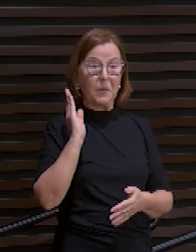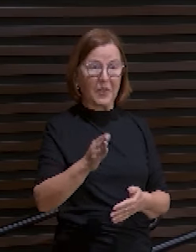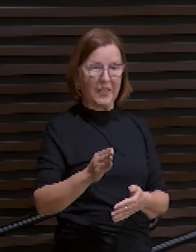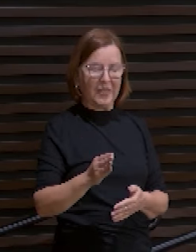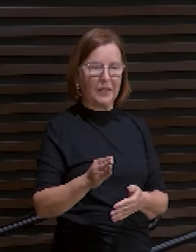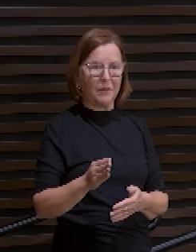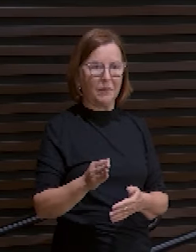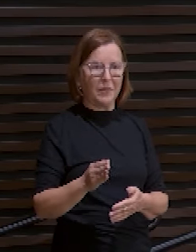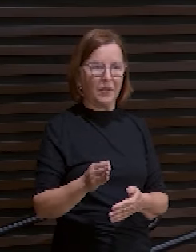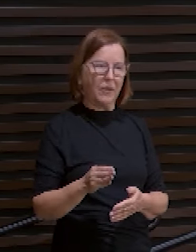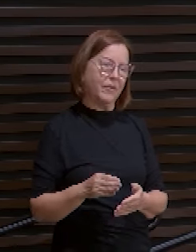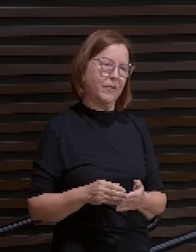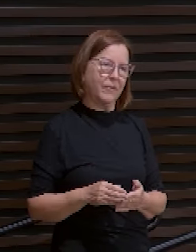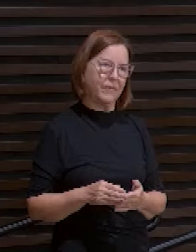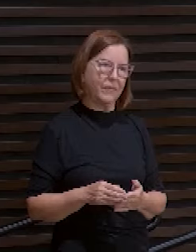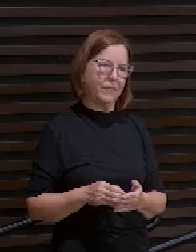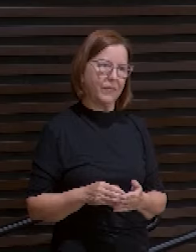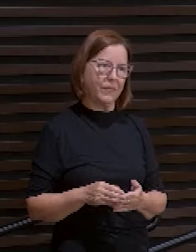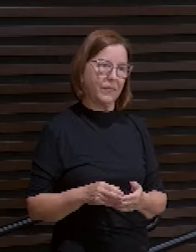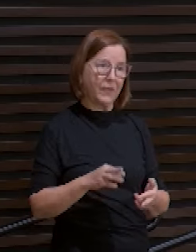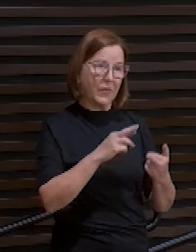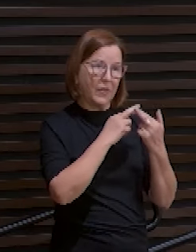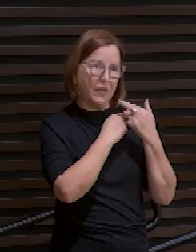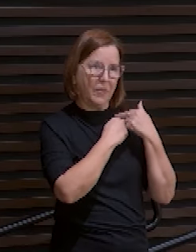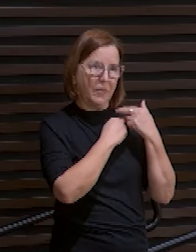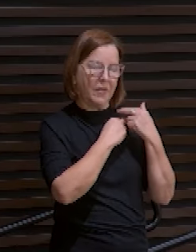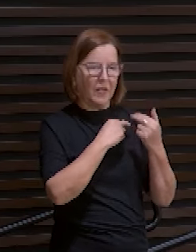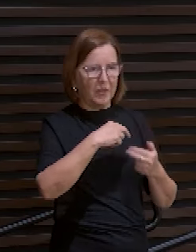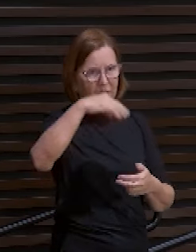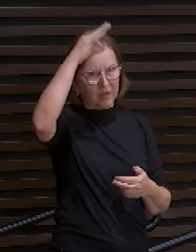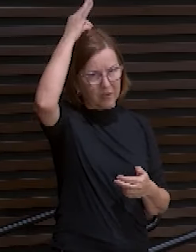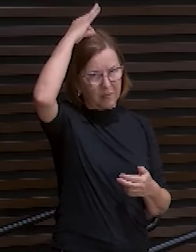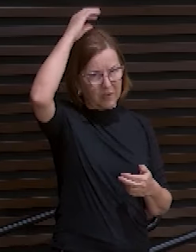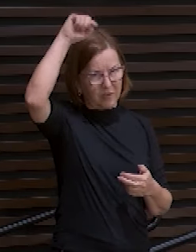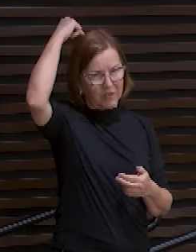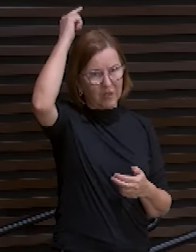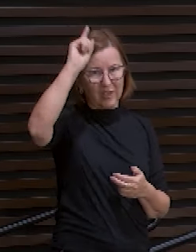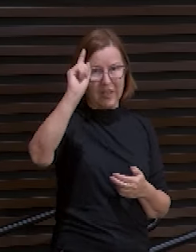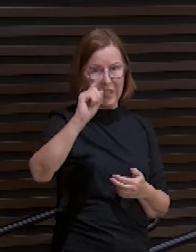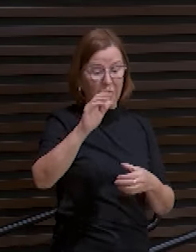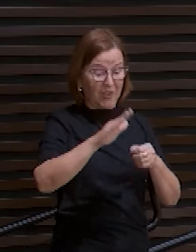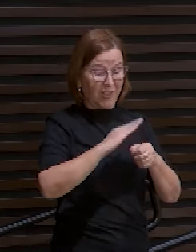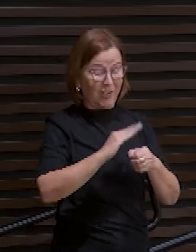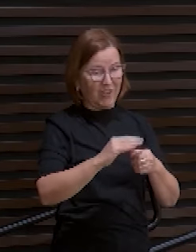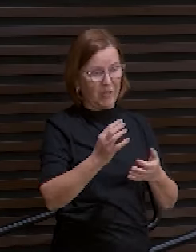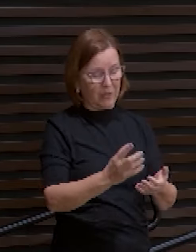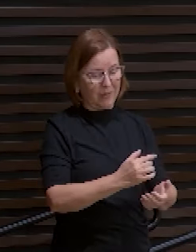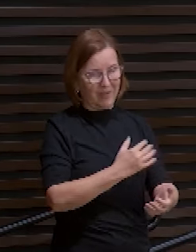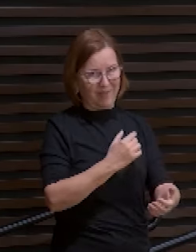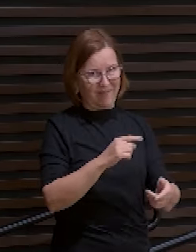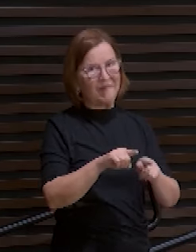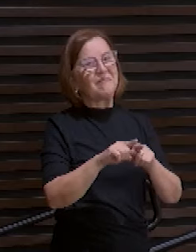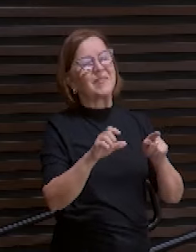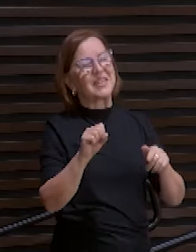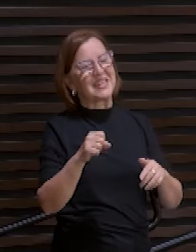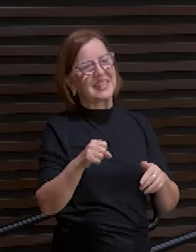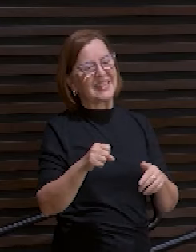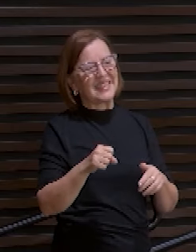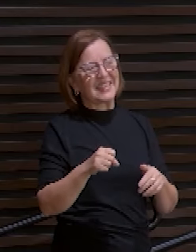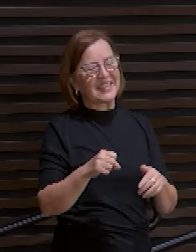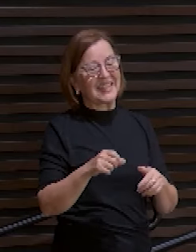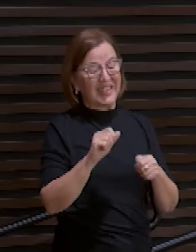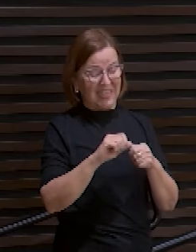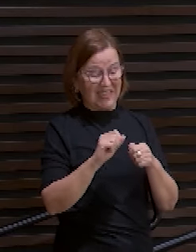Não é nos encher de Emoções mas criar em nós o caráter de